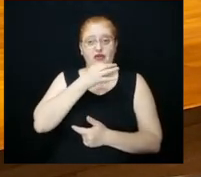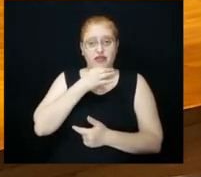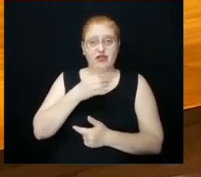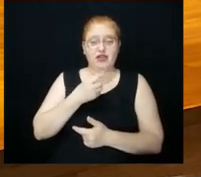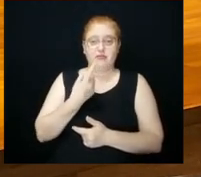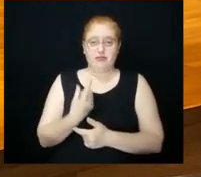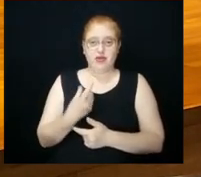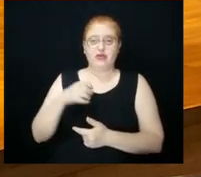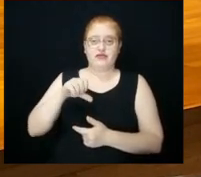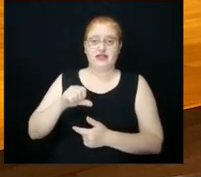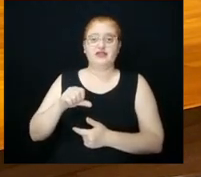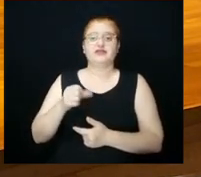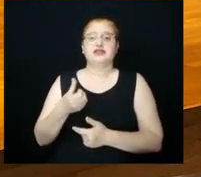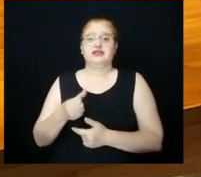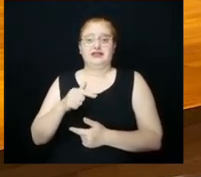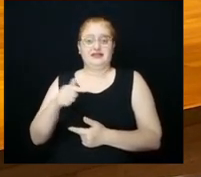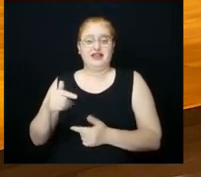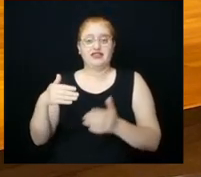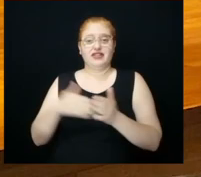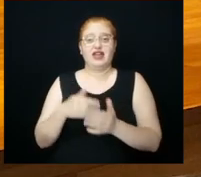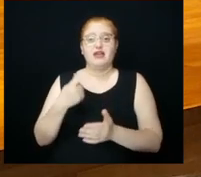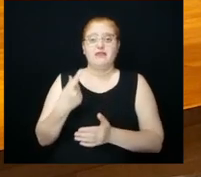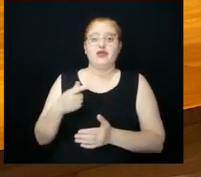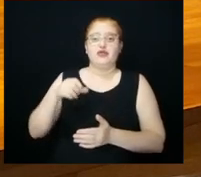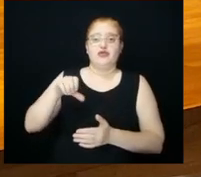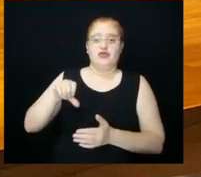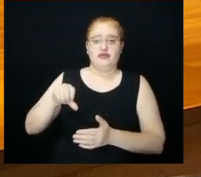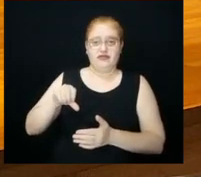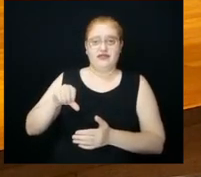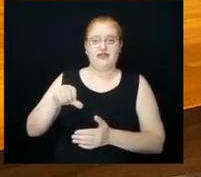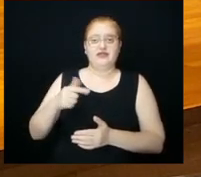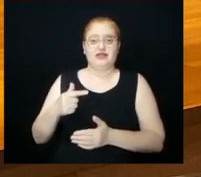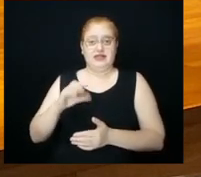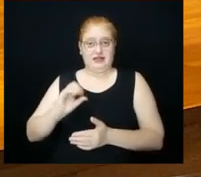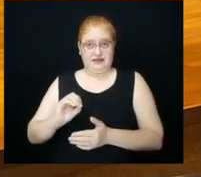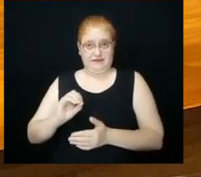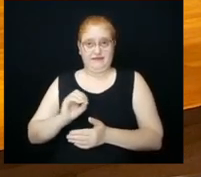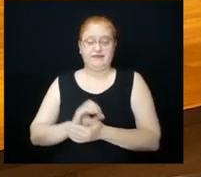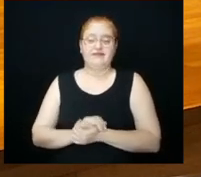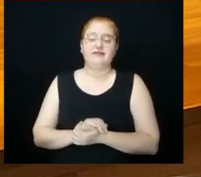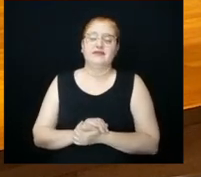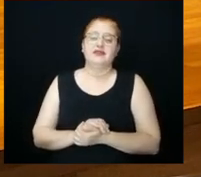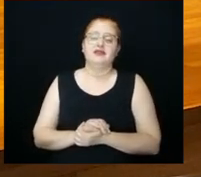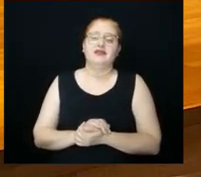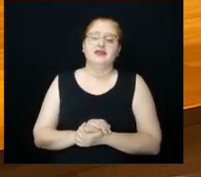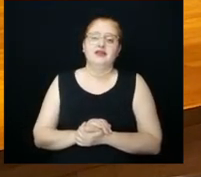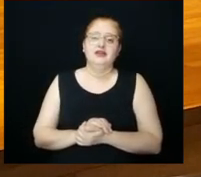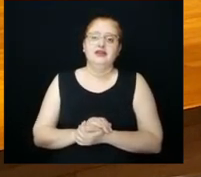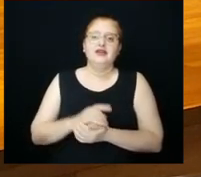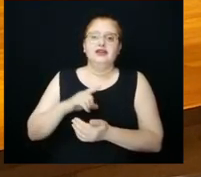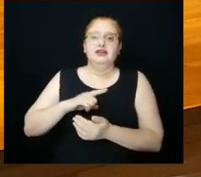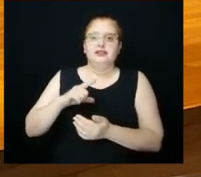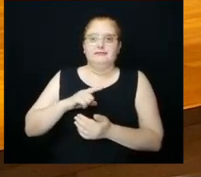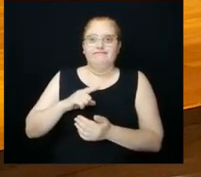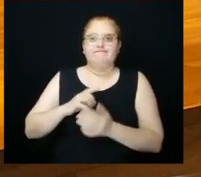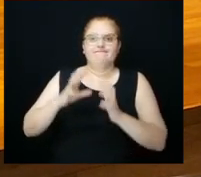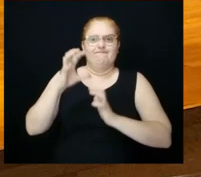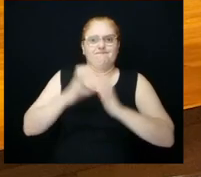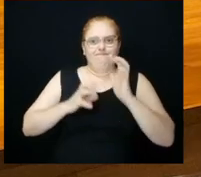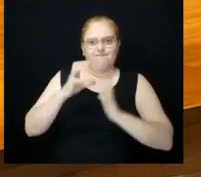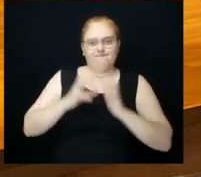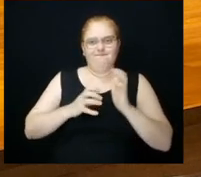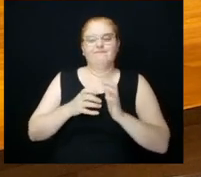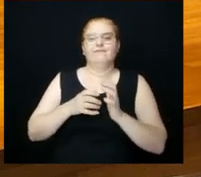67, 1967 a 1970, e enfim, com um conflito que foi deflagrado por